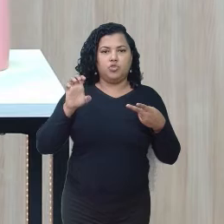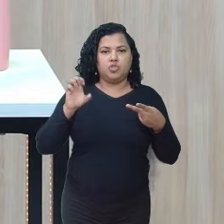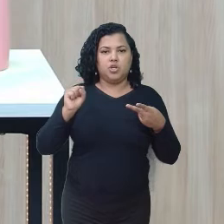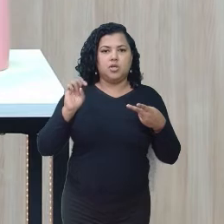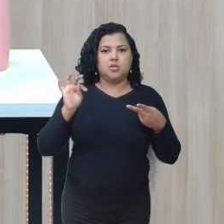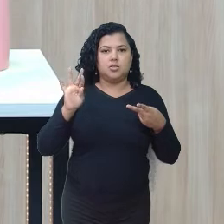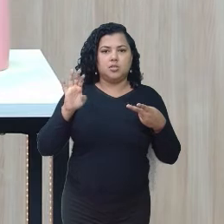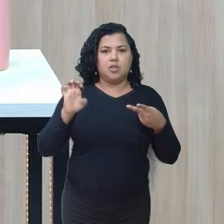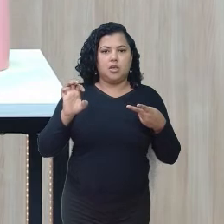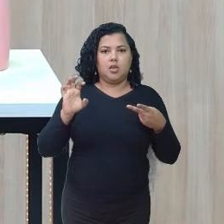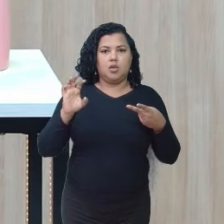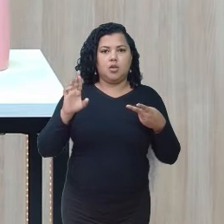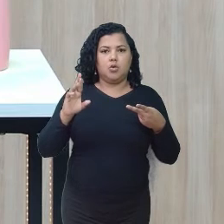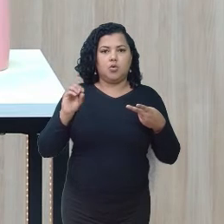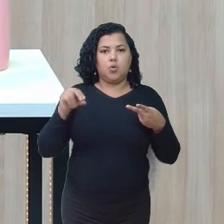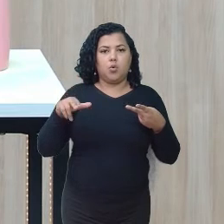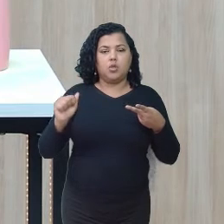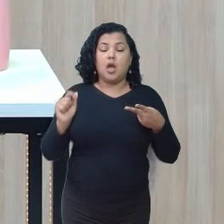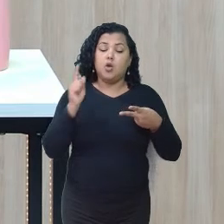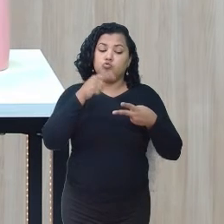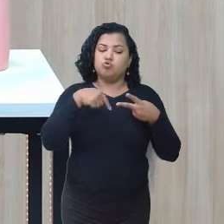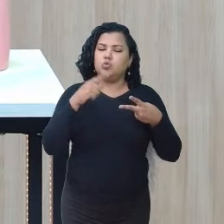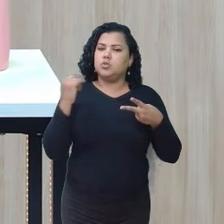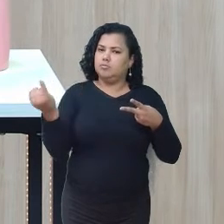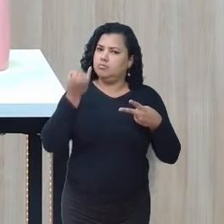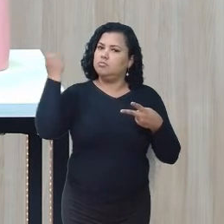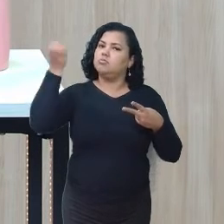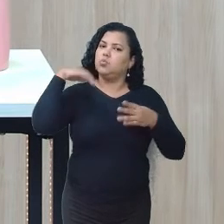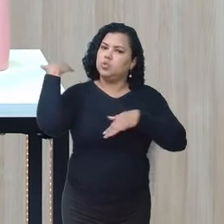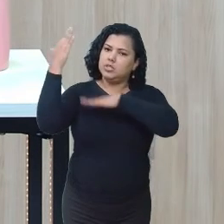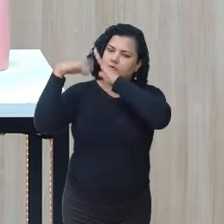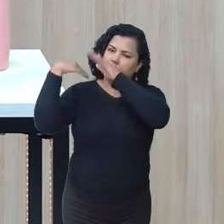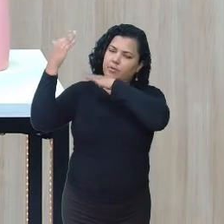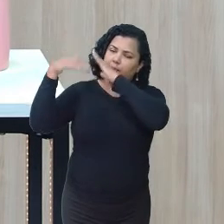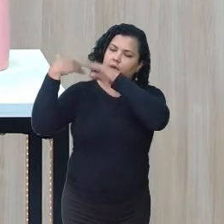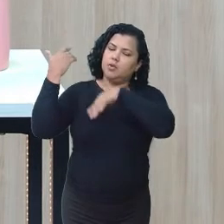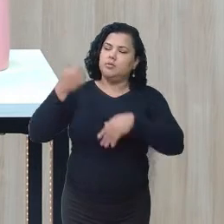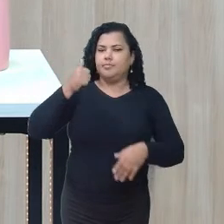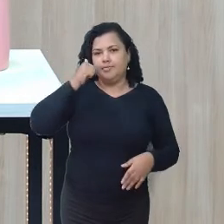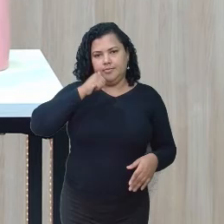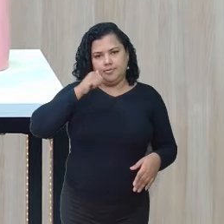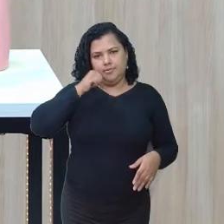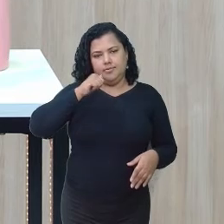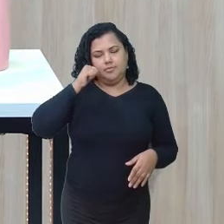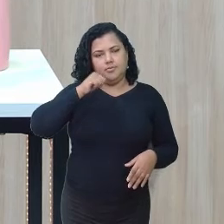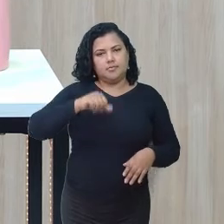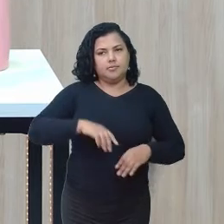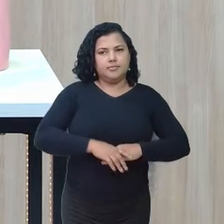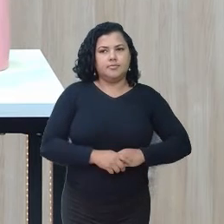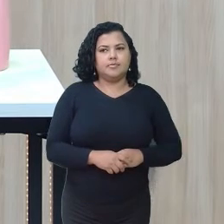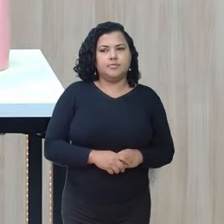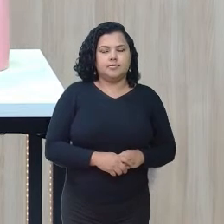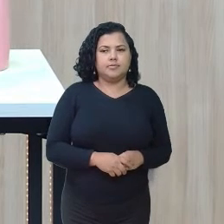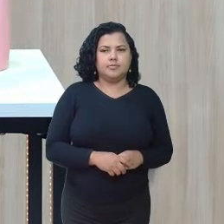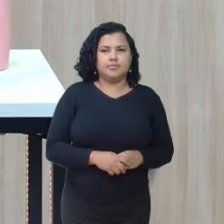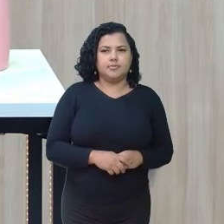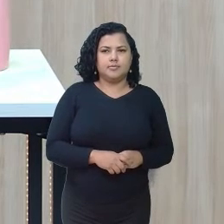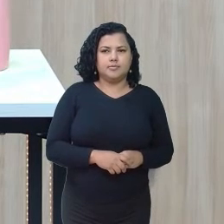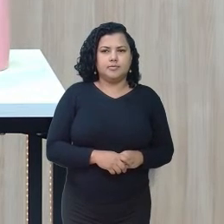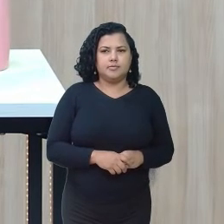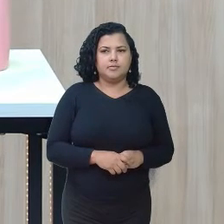muito importantes para o desenvolvimento da criança no momento de fertilidade.